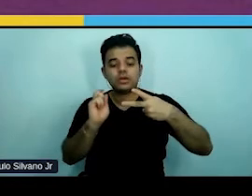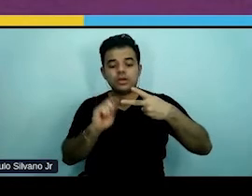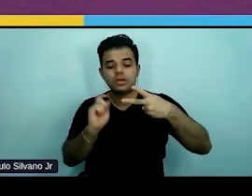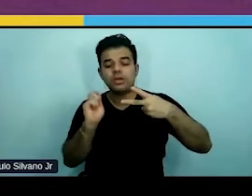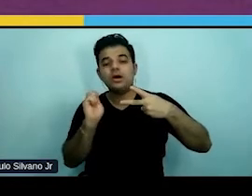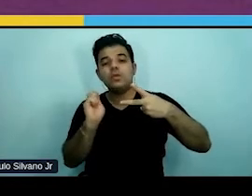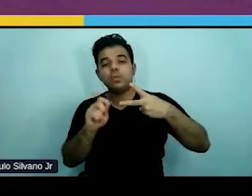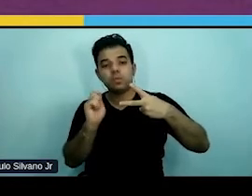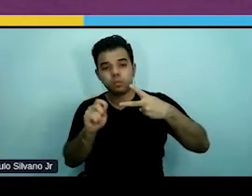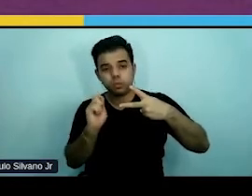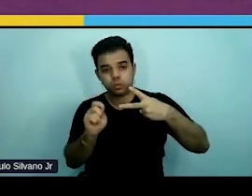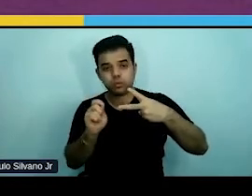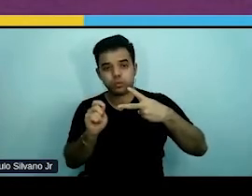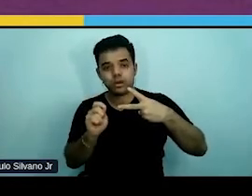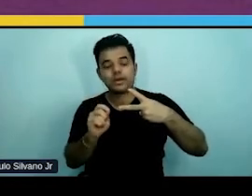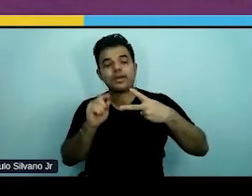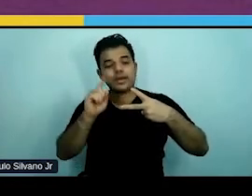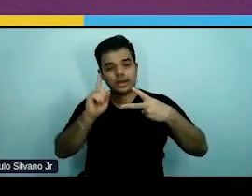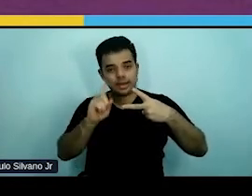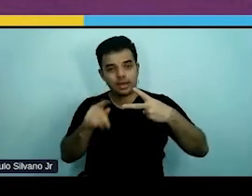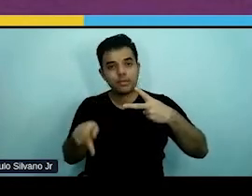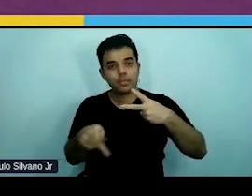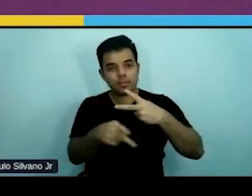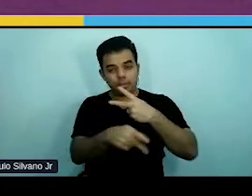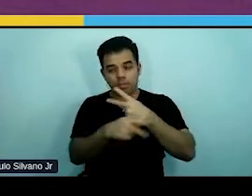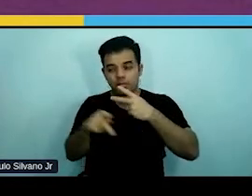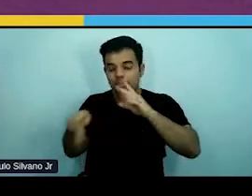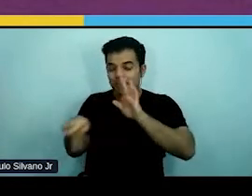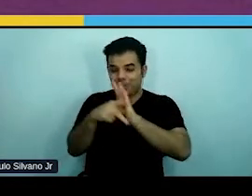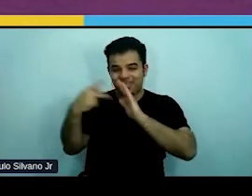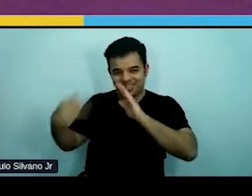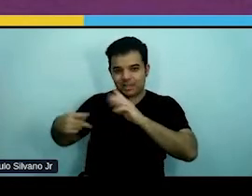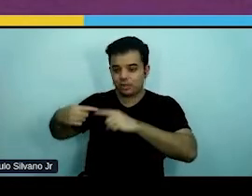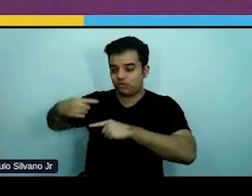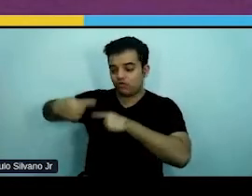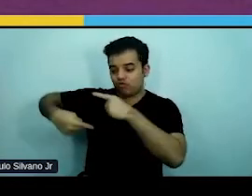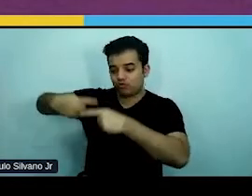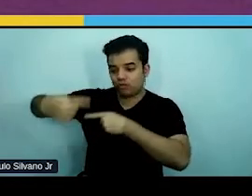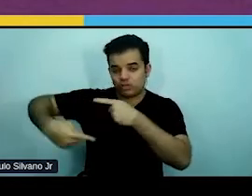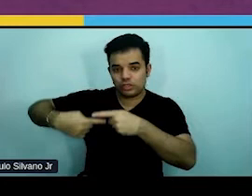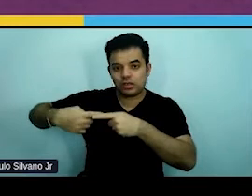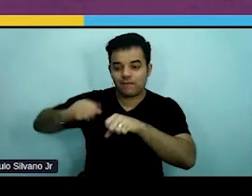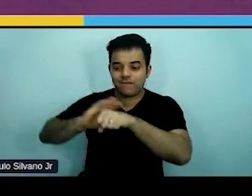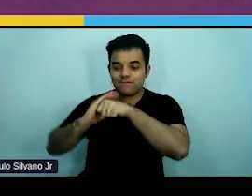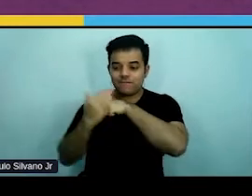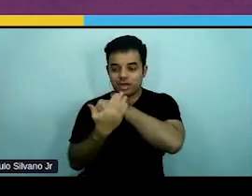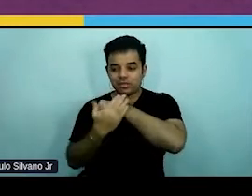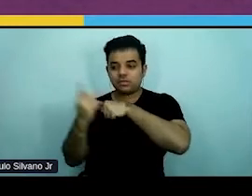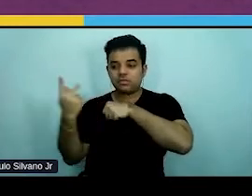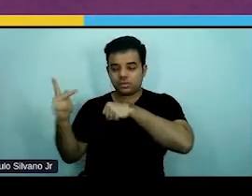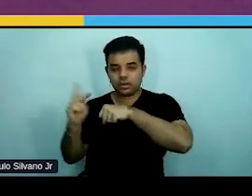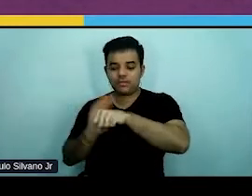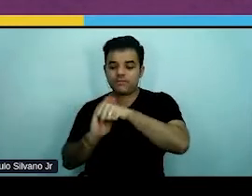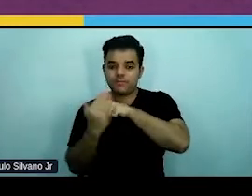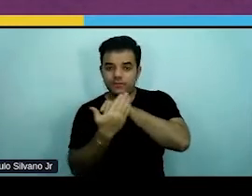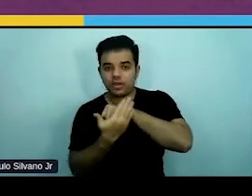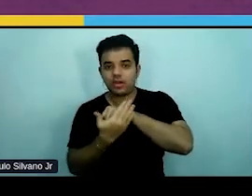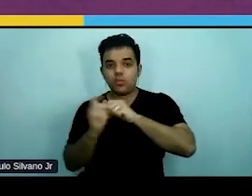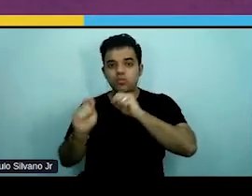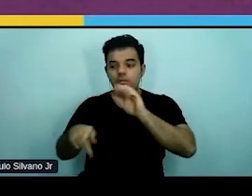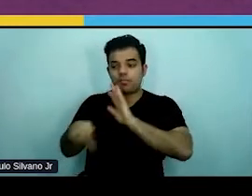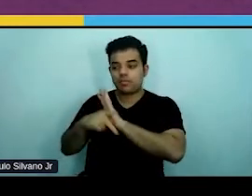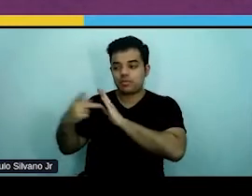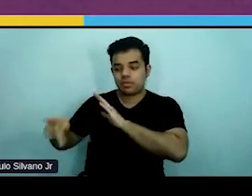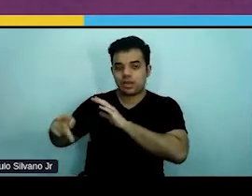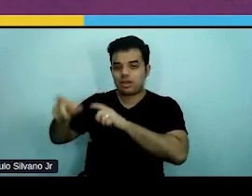etapa, né, seria aí a geração de um modelo, tá certo? E aí nessa geração é onde a